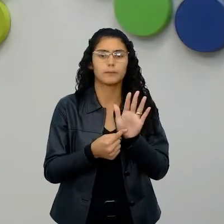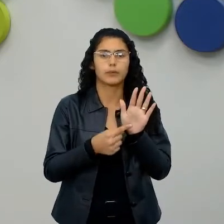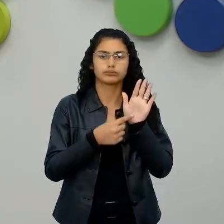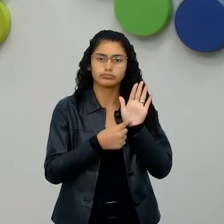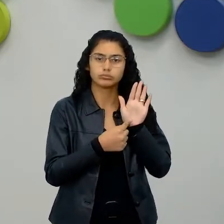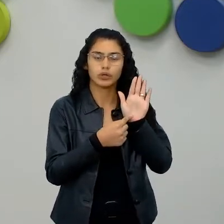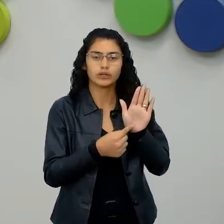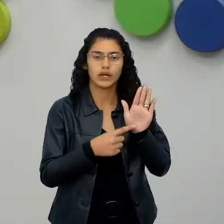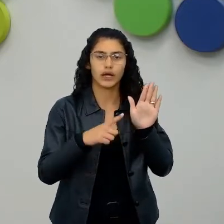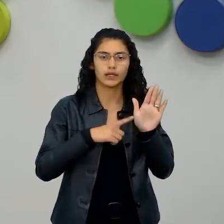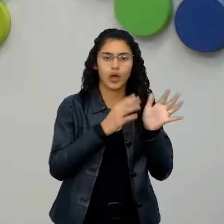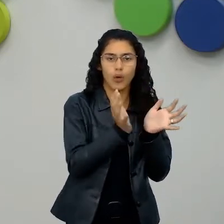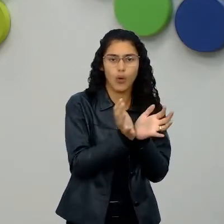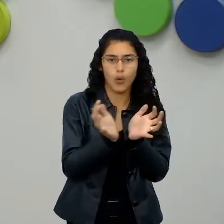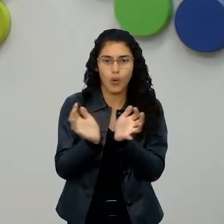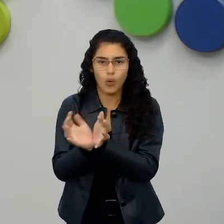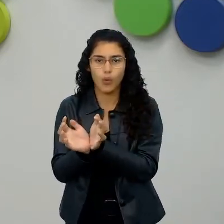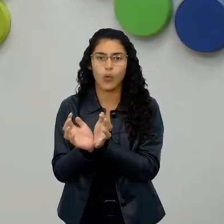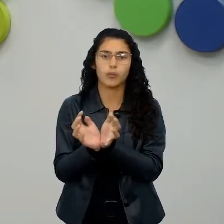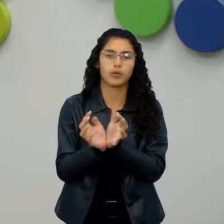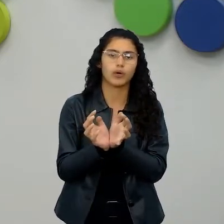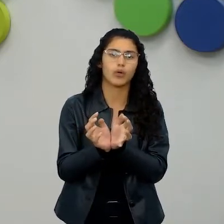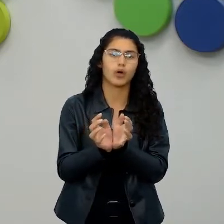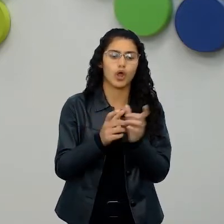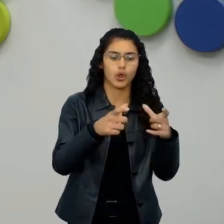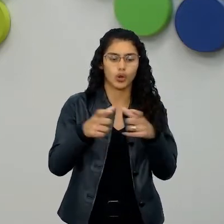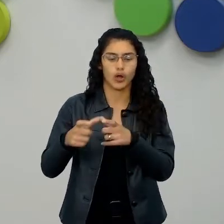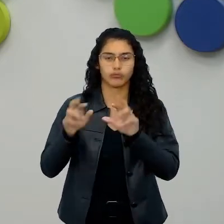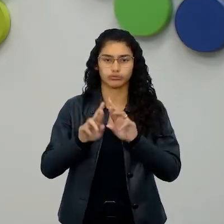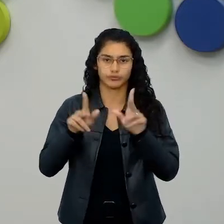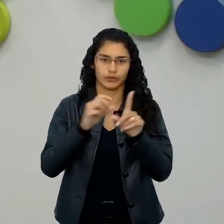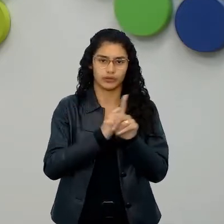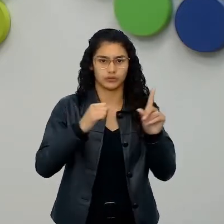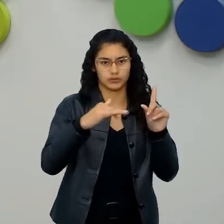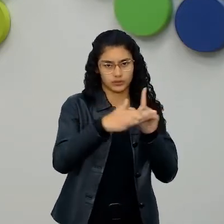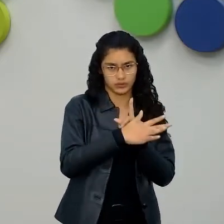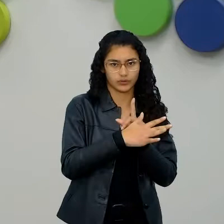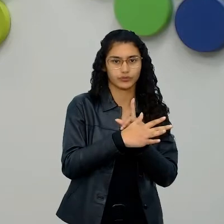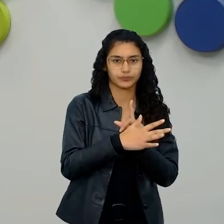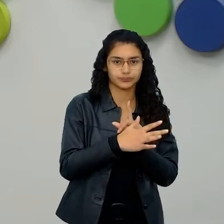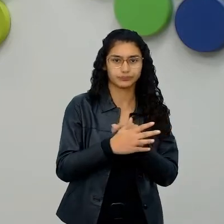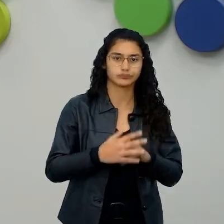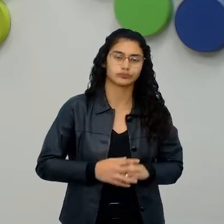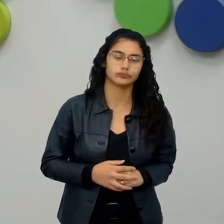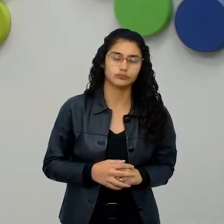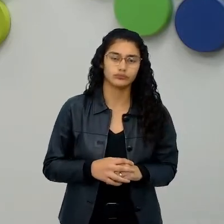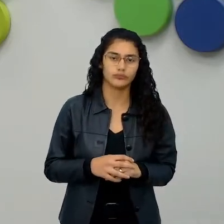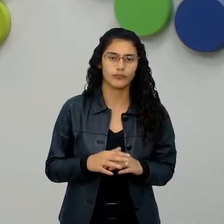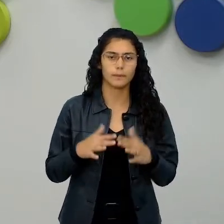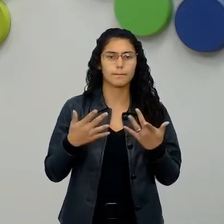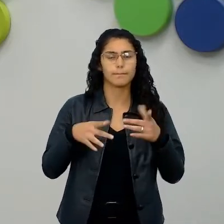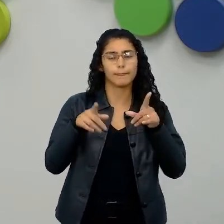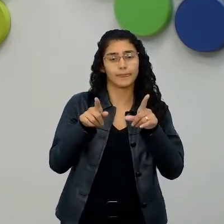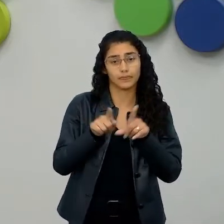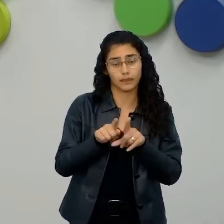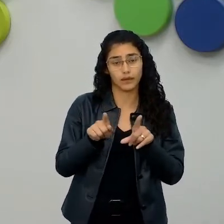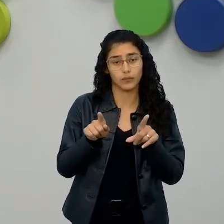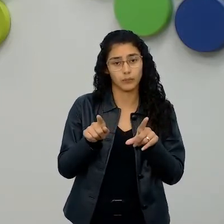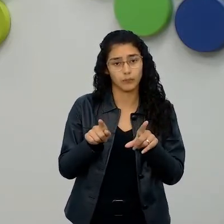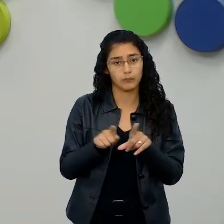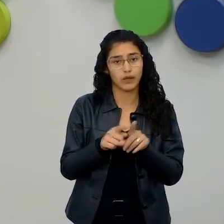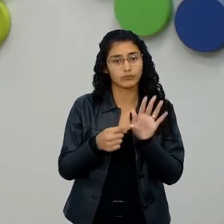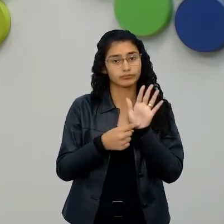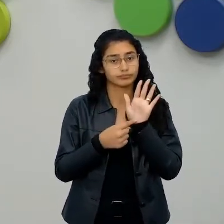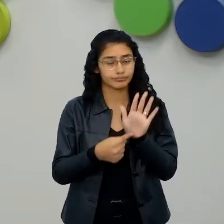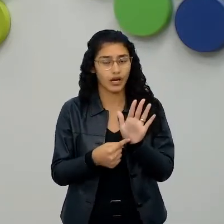fixar esses grupos em determinados lugares da sociedade, né? Mas, sem dúvida nenhuma, eu mencionei a